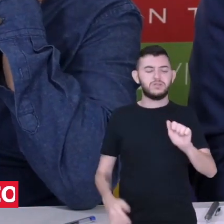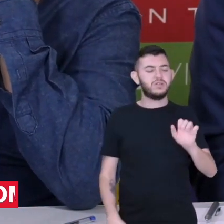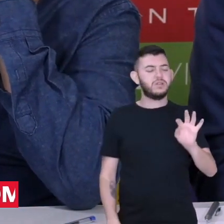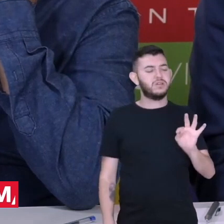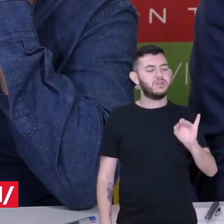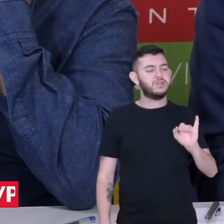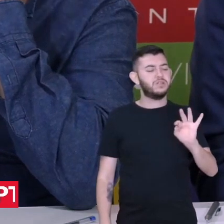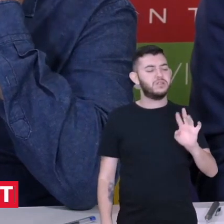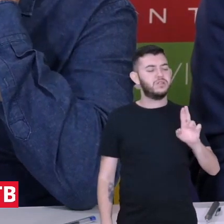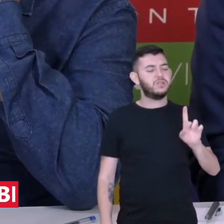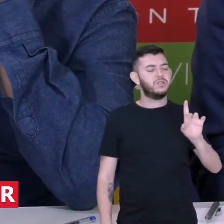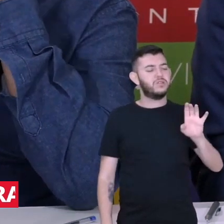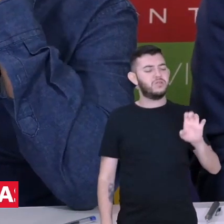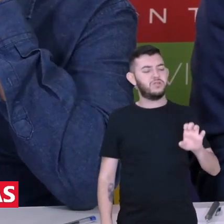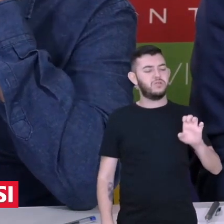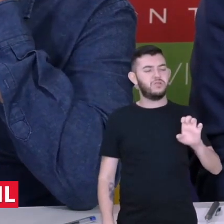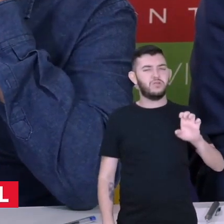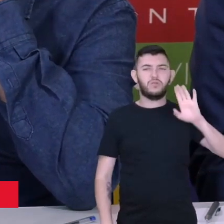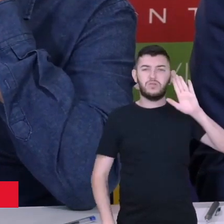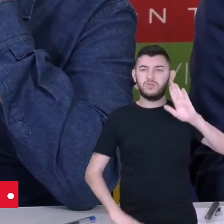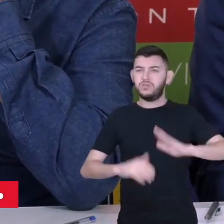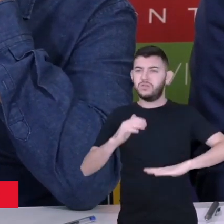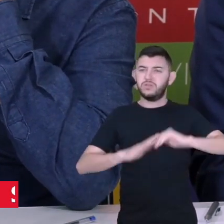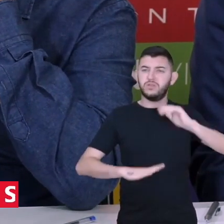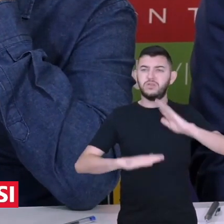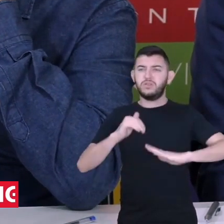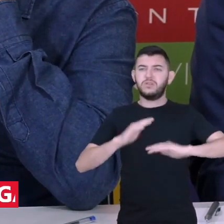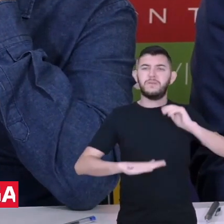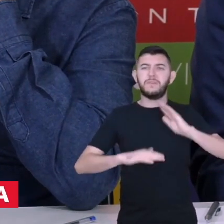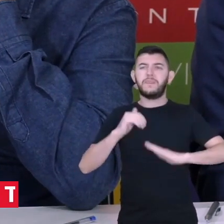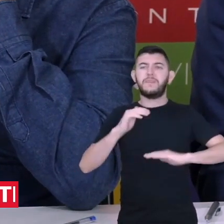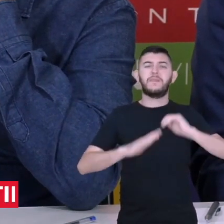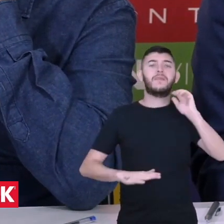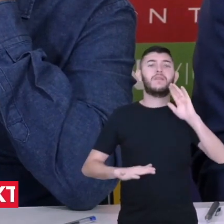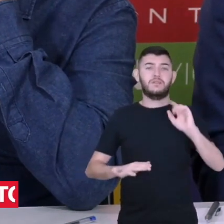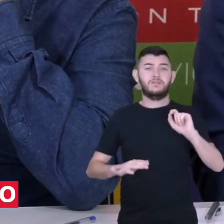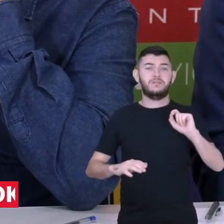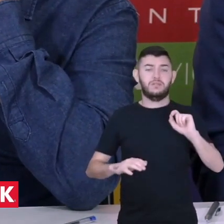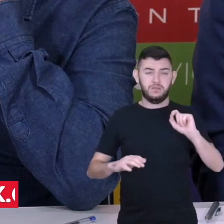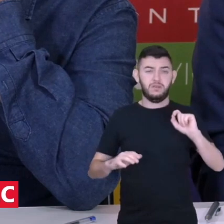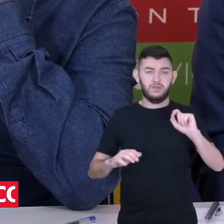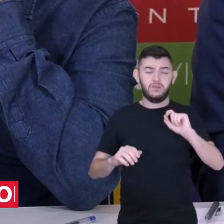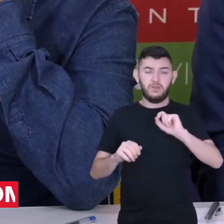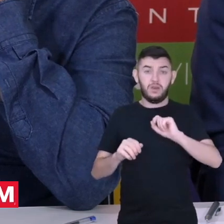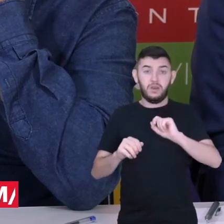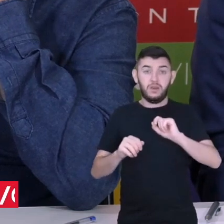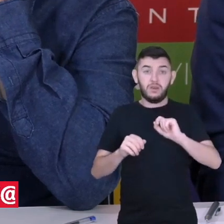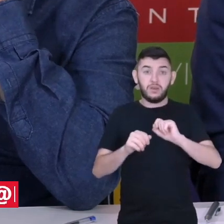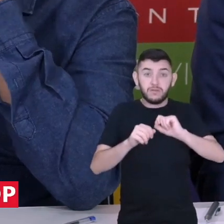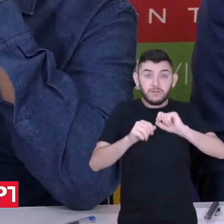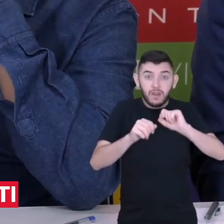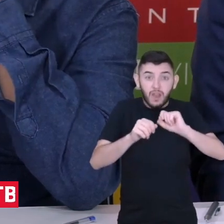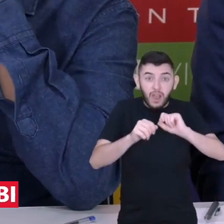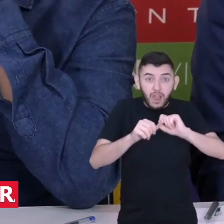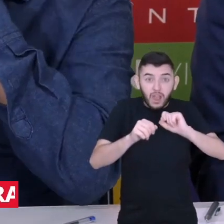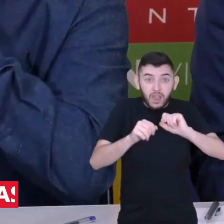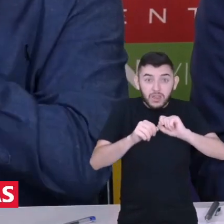os partidos, e nosso púlpito, que é o lugar para